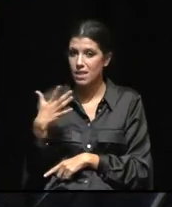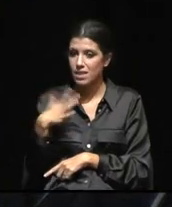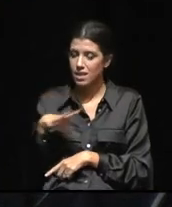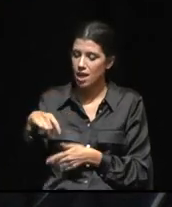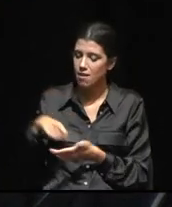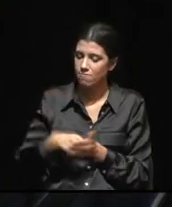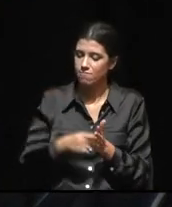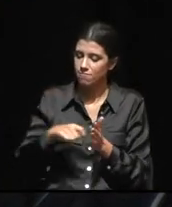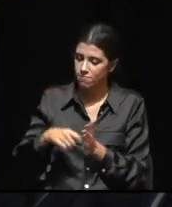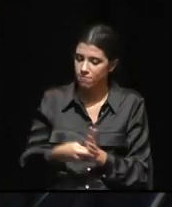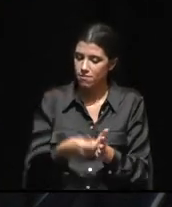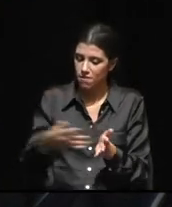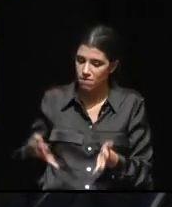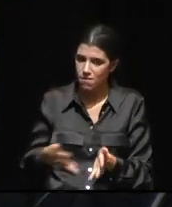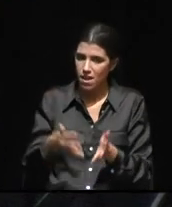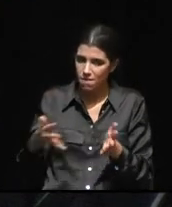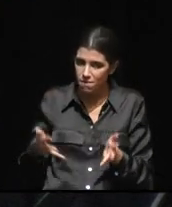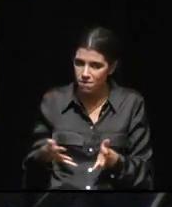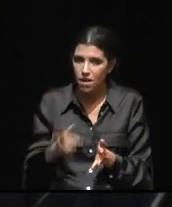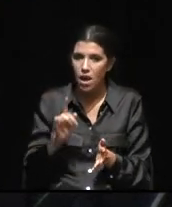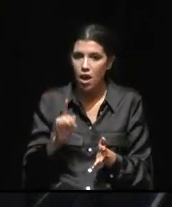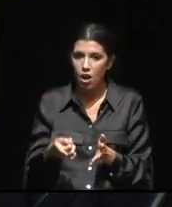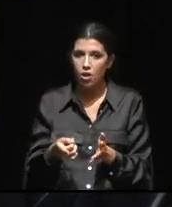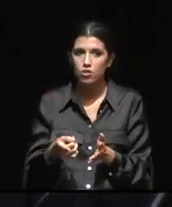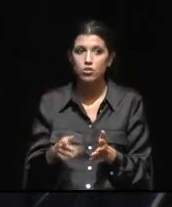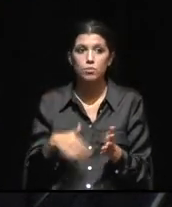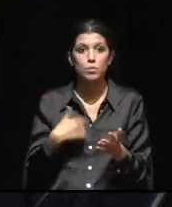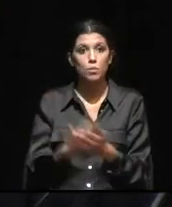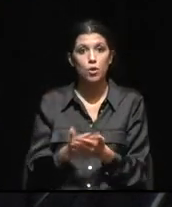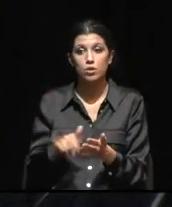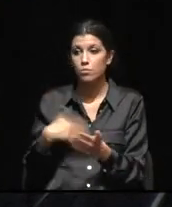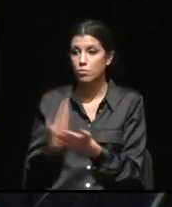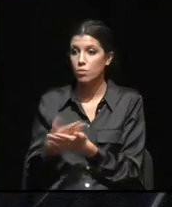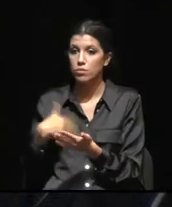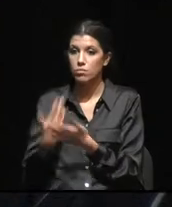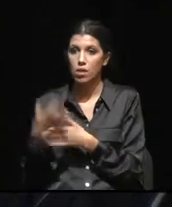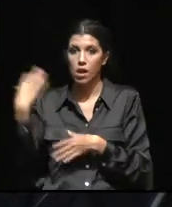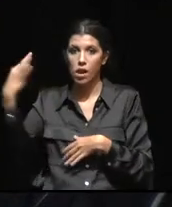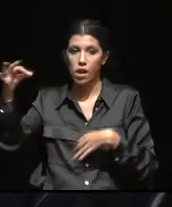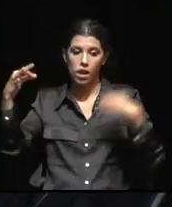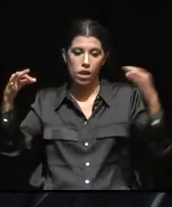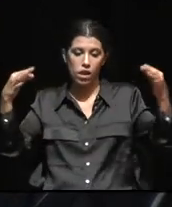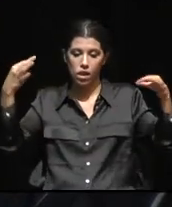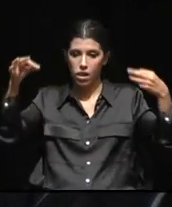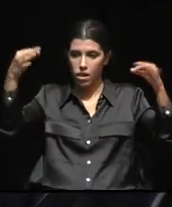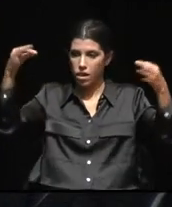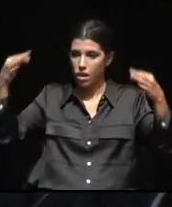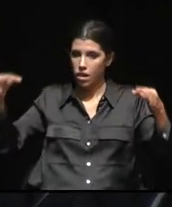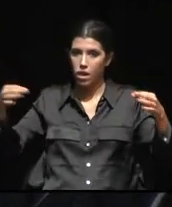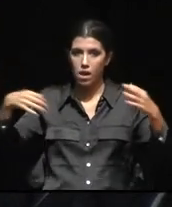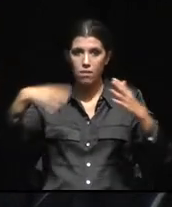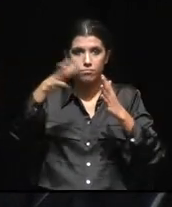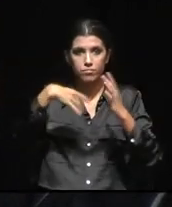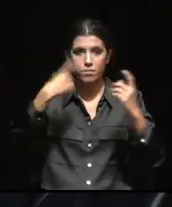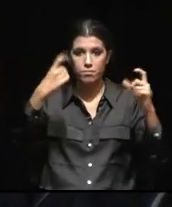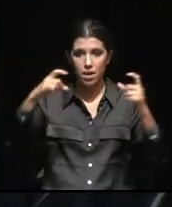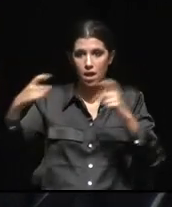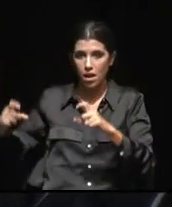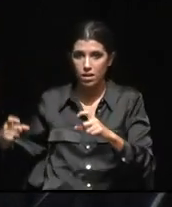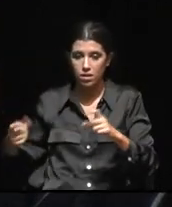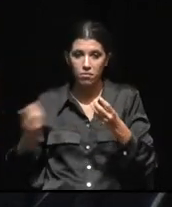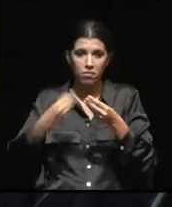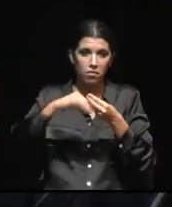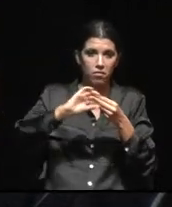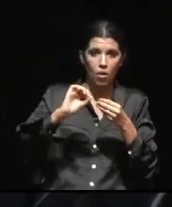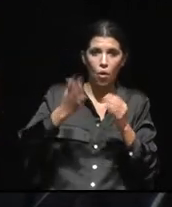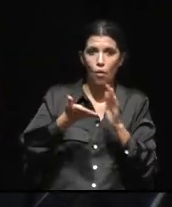nos tem vindo a habituar um conjunto de propostas avulso com mais ou menos parágrafos que são acrescentados